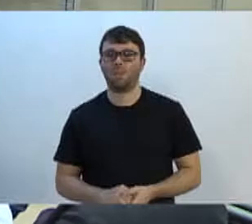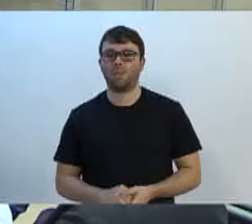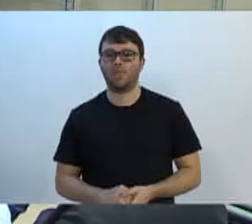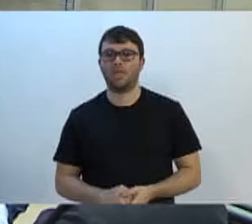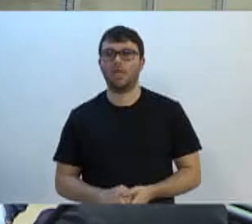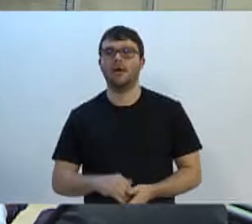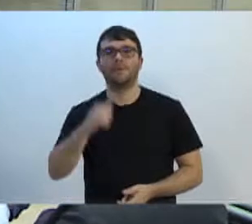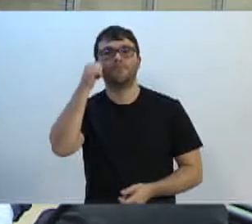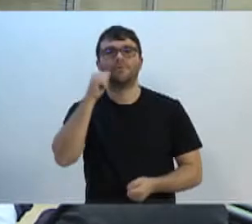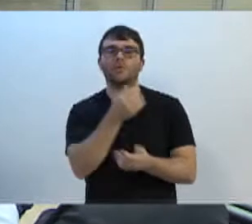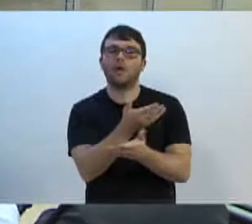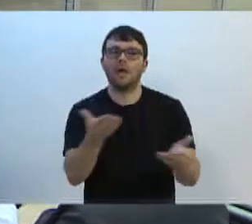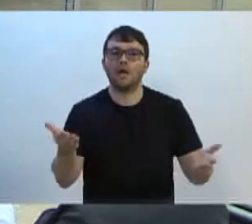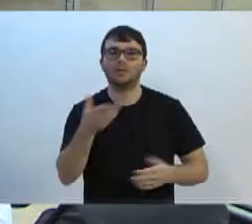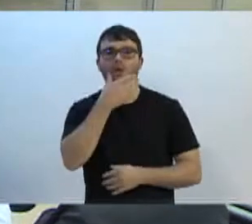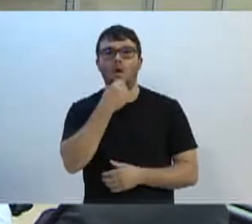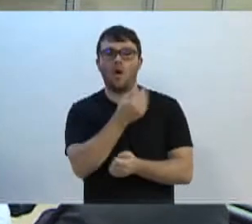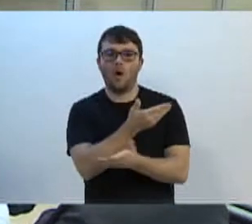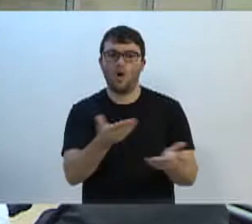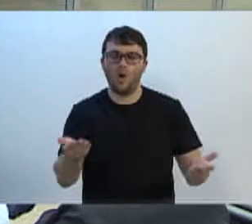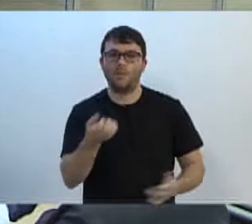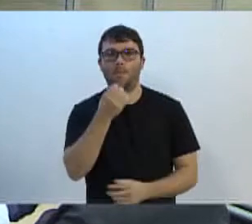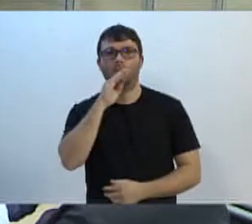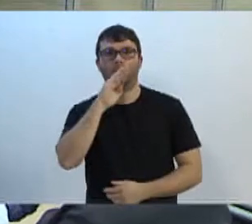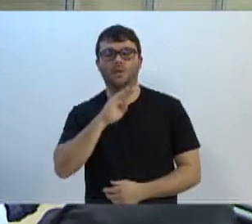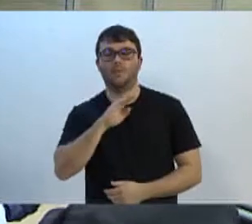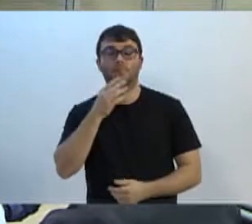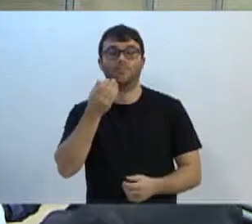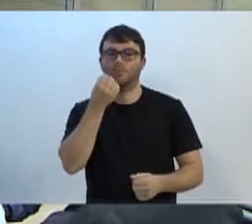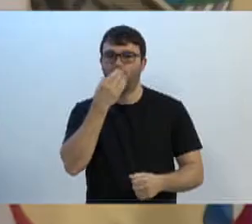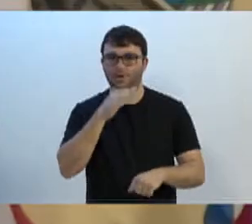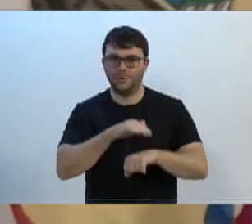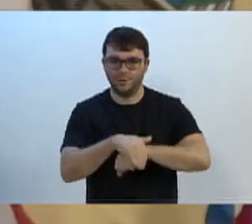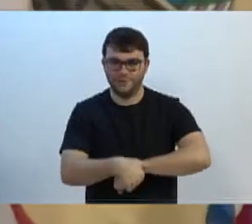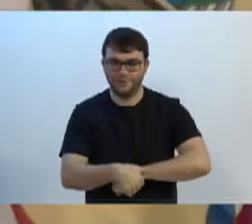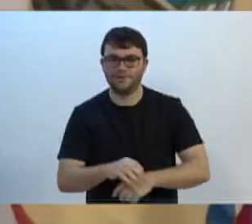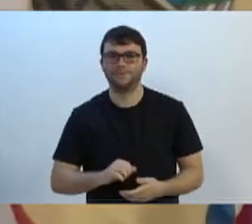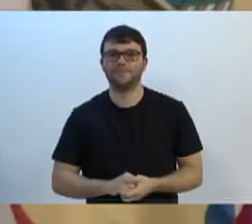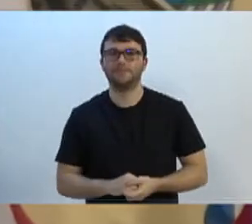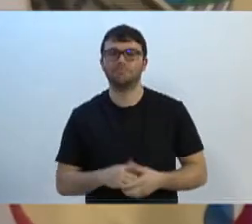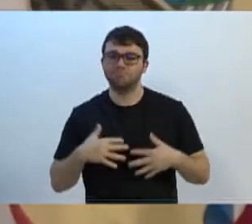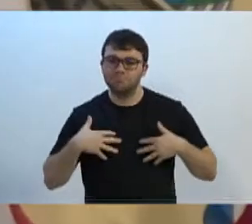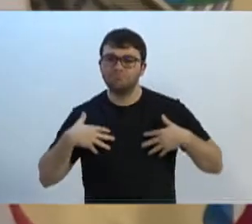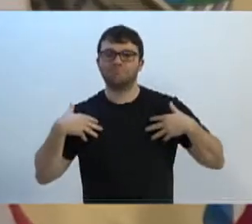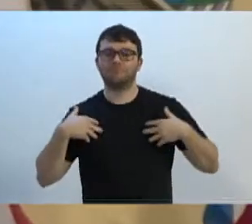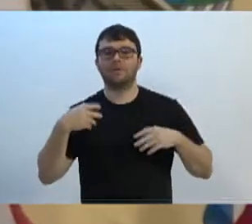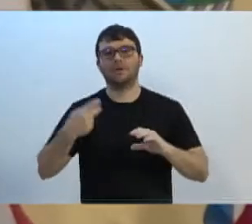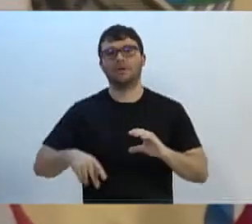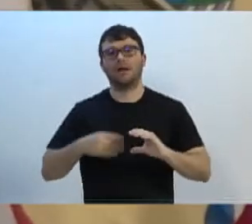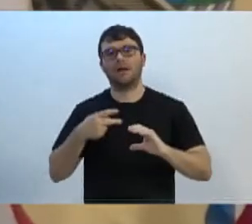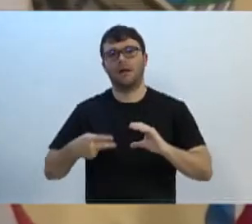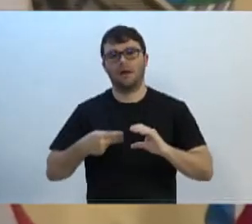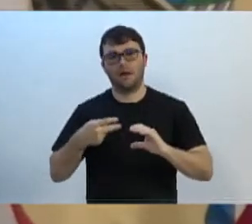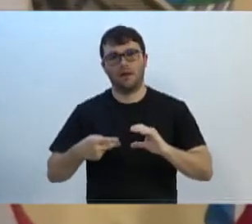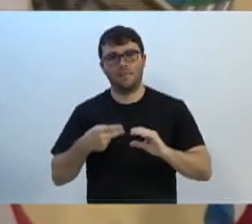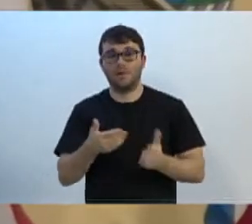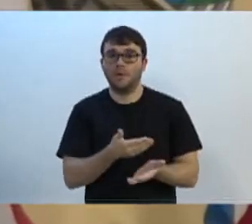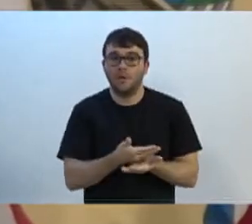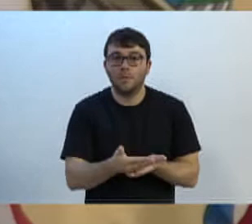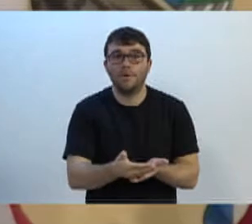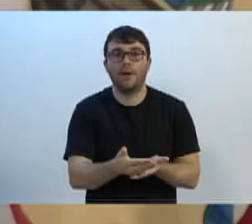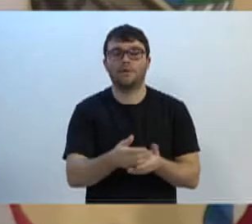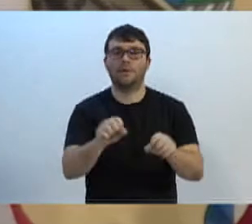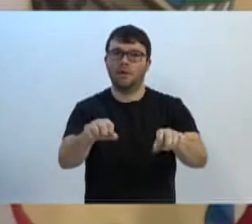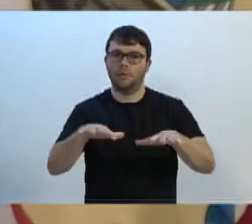senhoras e senhores boa noite é com muitos satisfação que a Câmara Municipal de Blumenau inicia esta